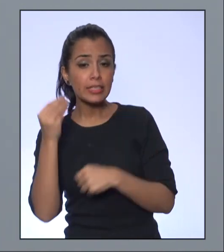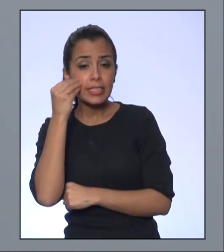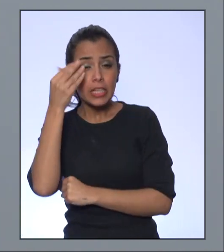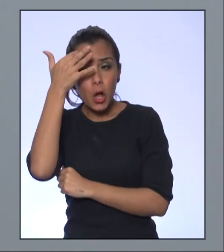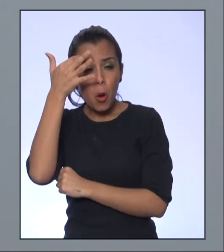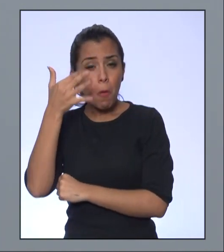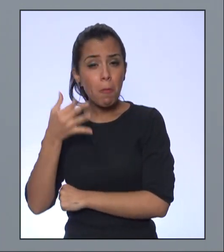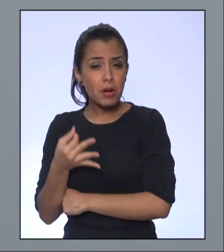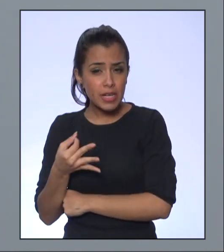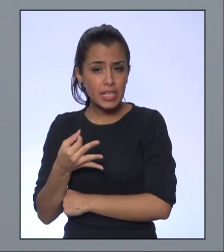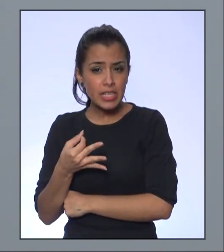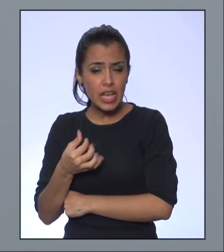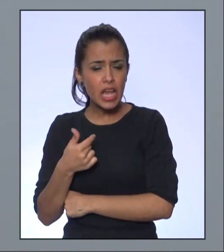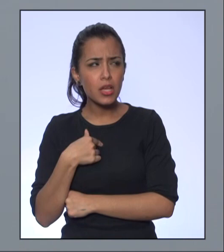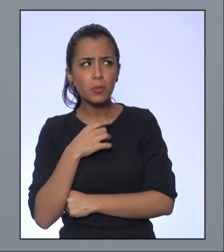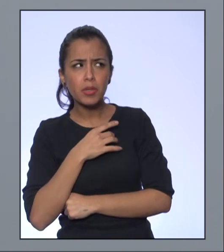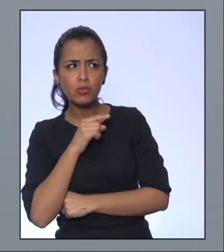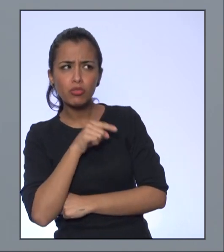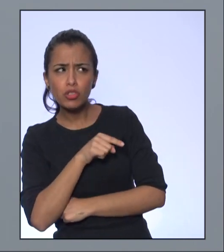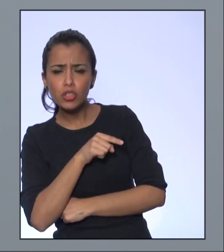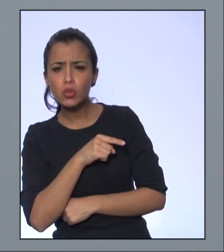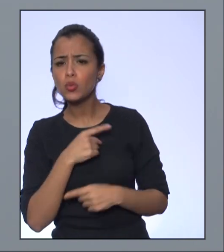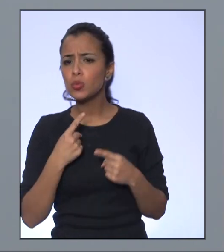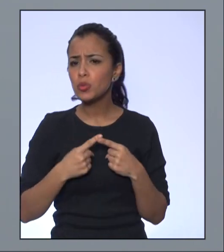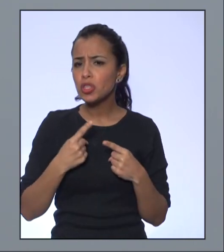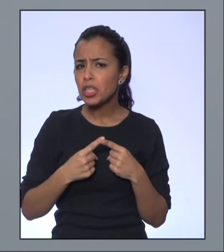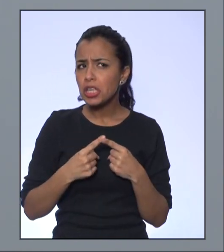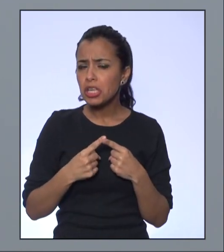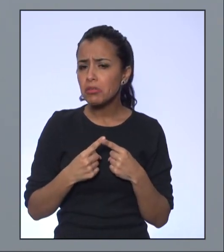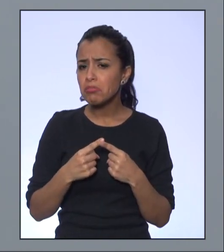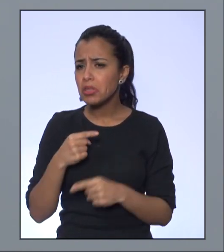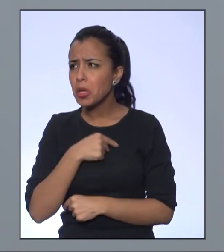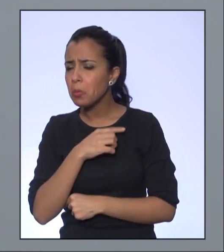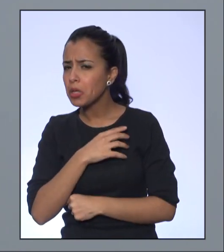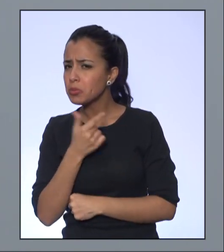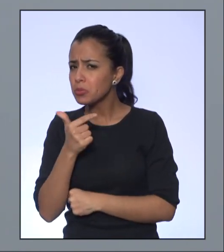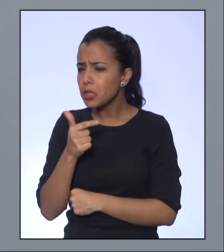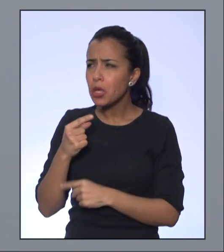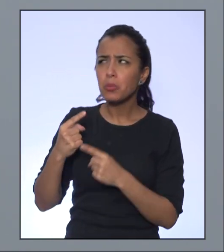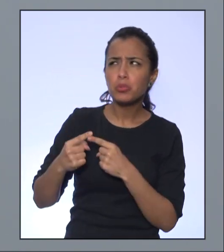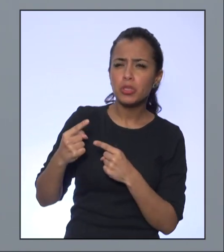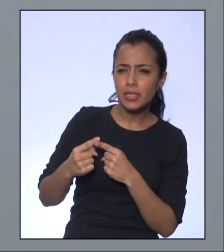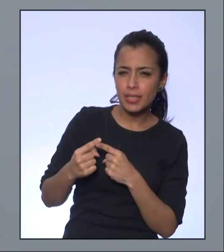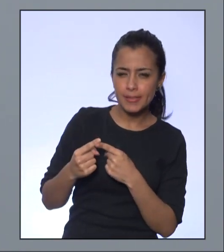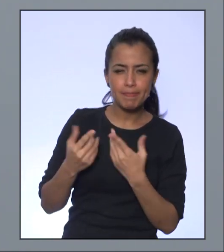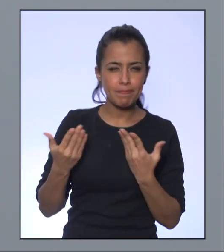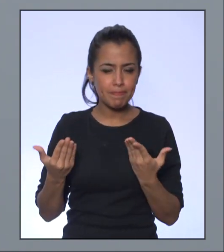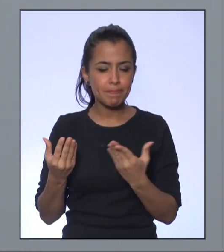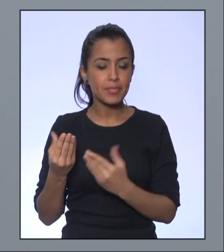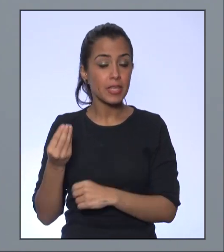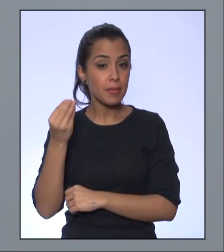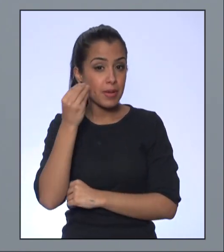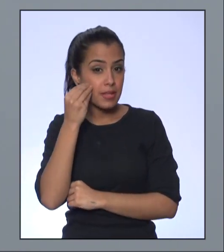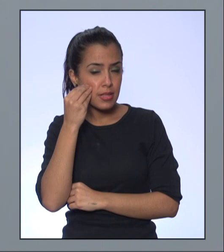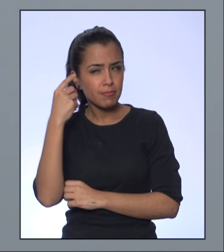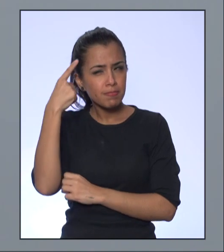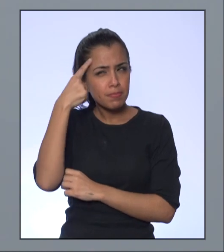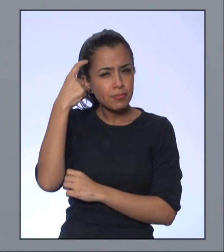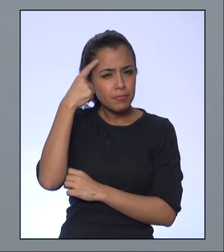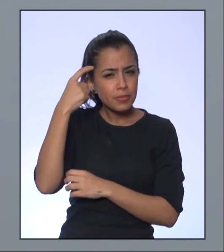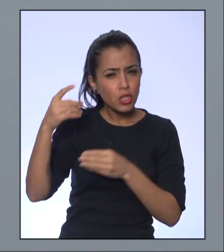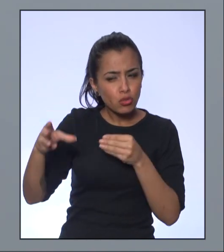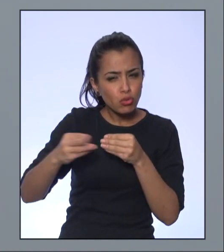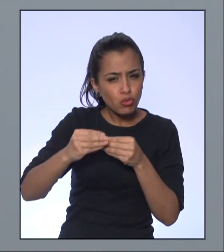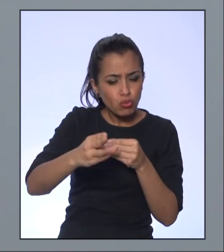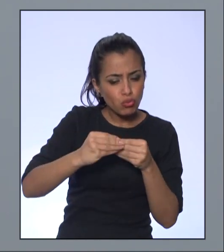tem medo de uma coisa ou não. Então, a ideia da gente montar uma oficina de cartografia social, que essa é a